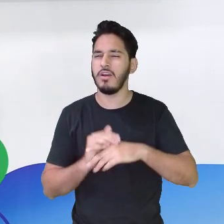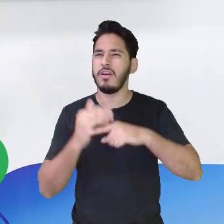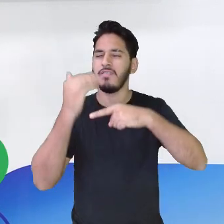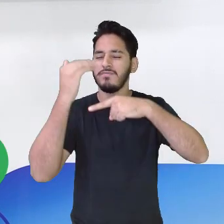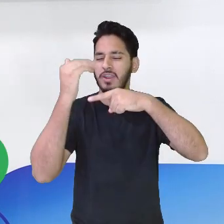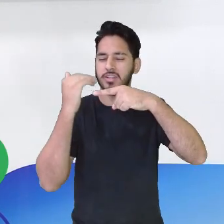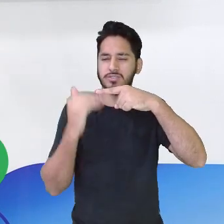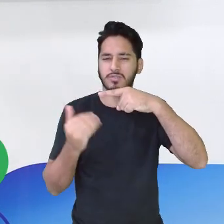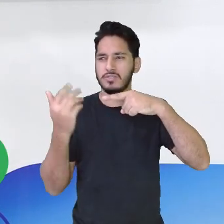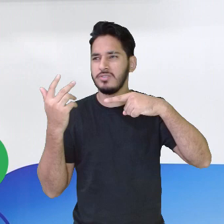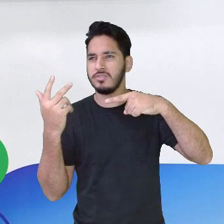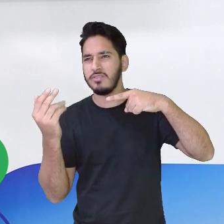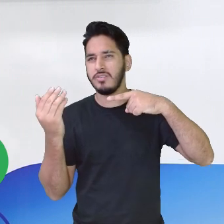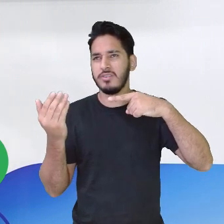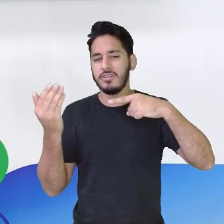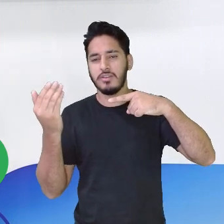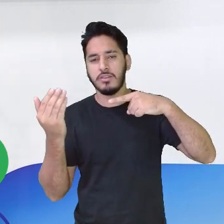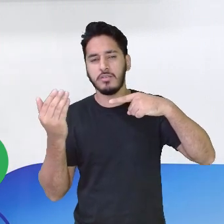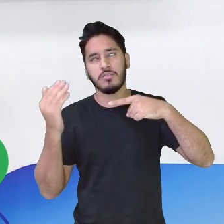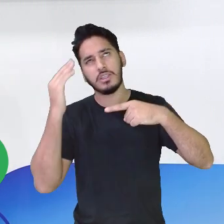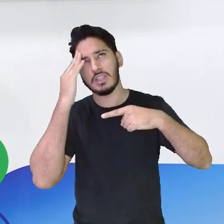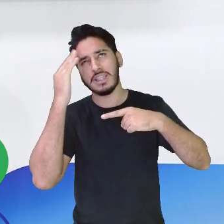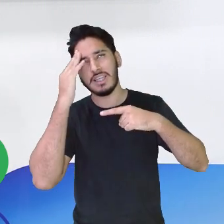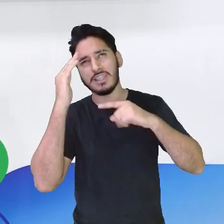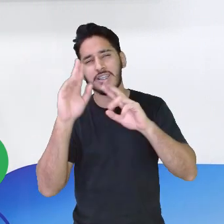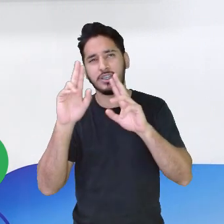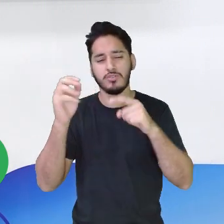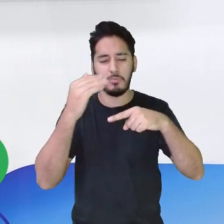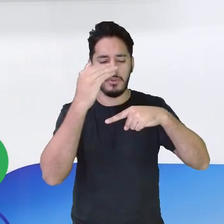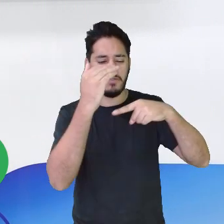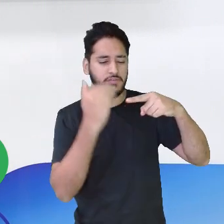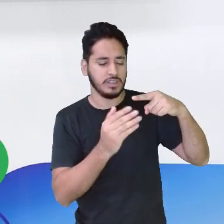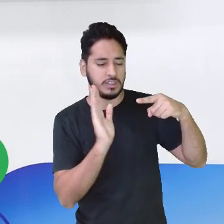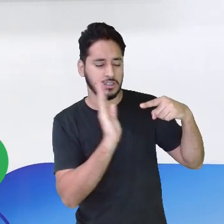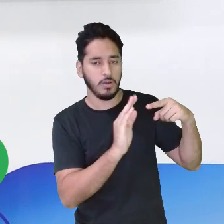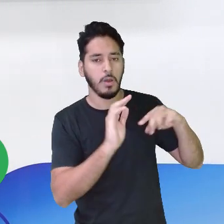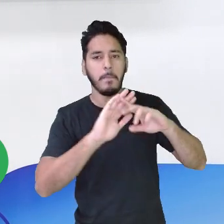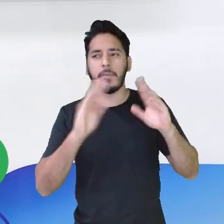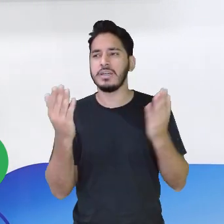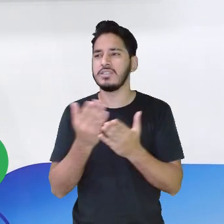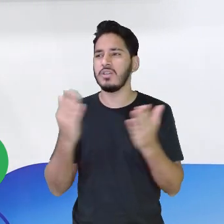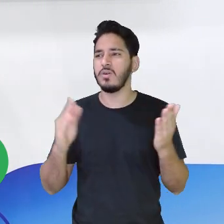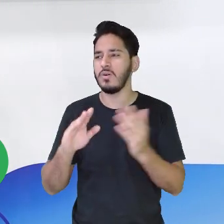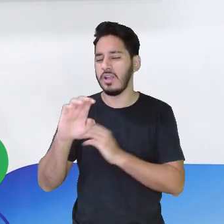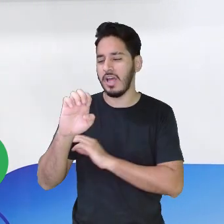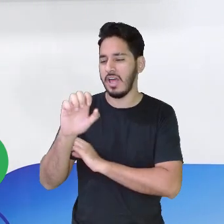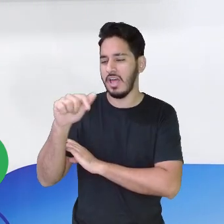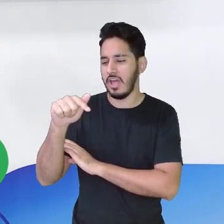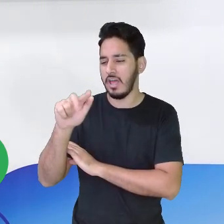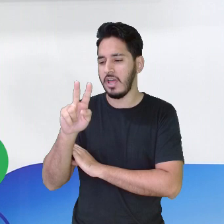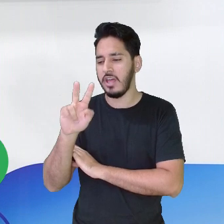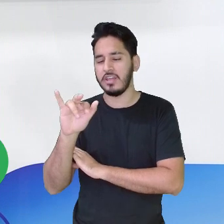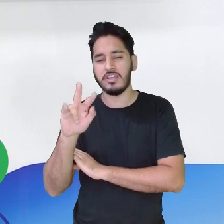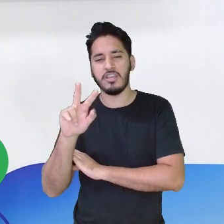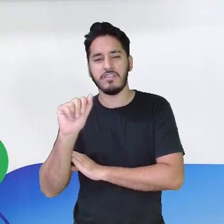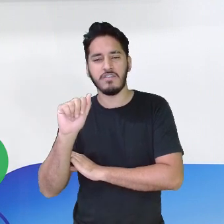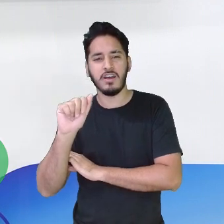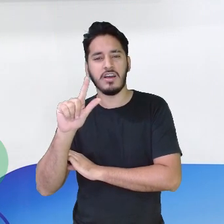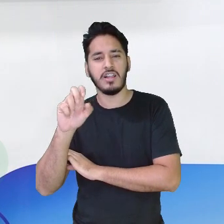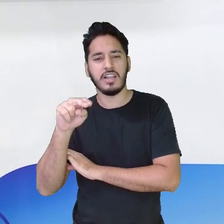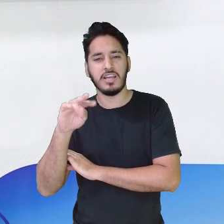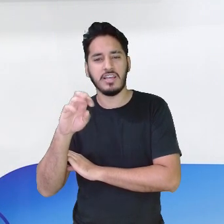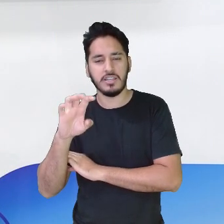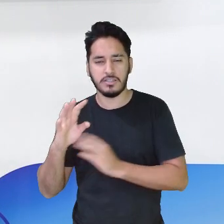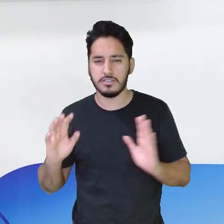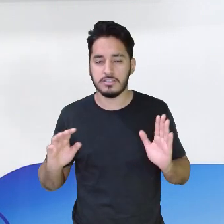equivalentes, professora. Ai, meu Deus, eu até entendi sobre fração, mas a senhora colocou um nome difícil aí. Fique tranquilo,